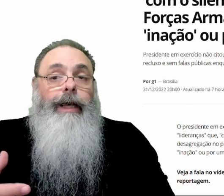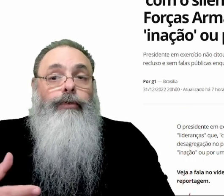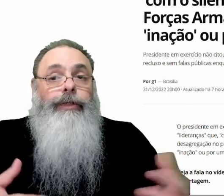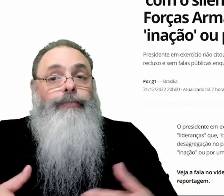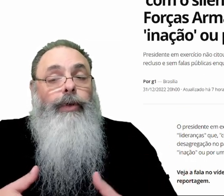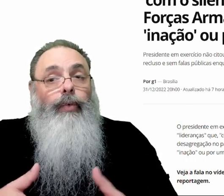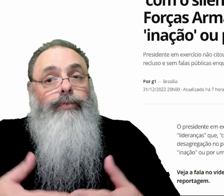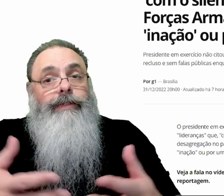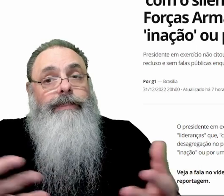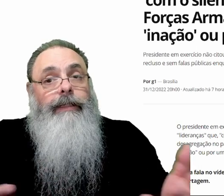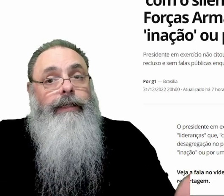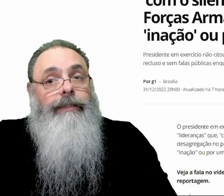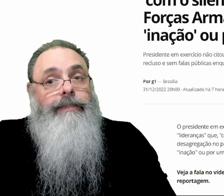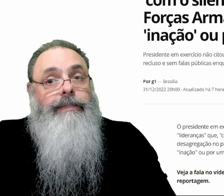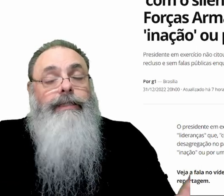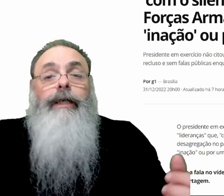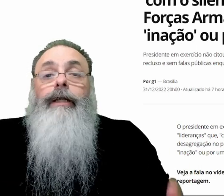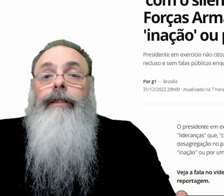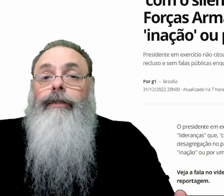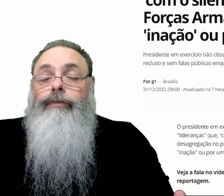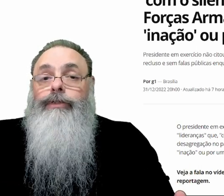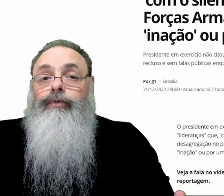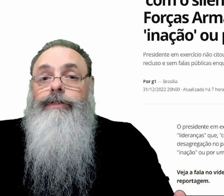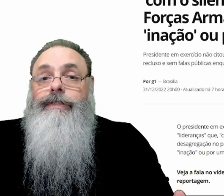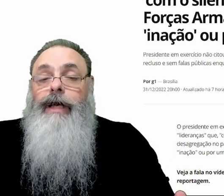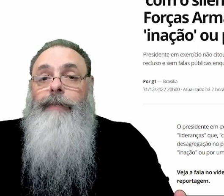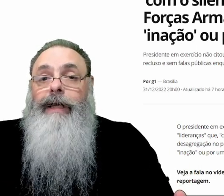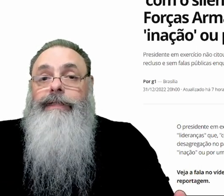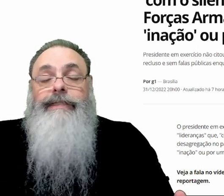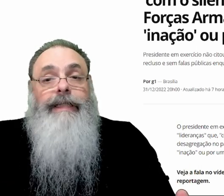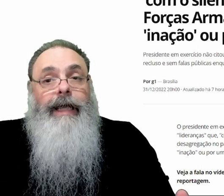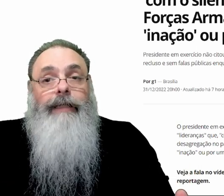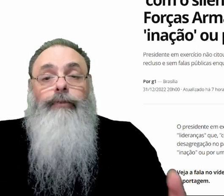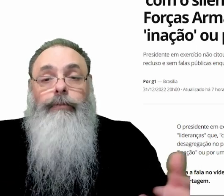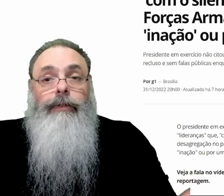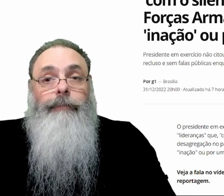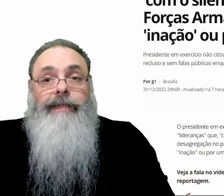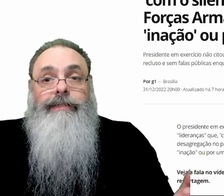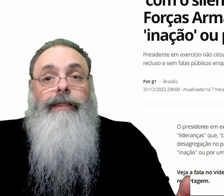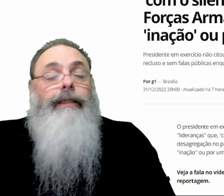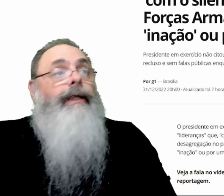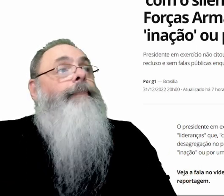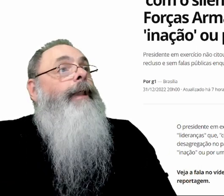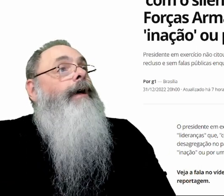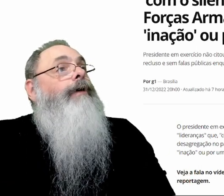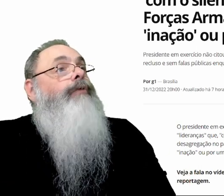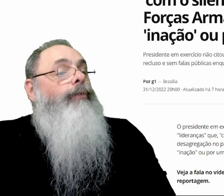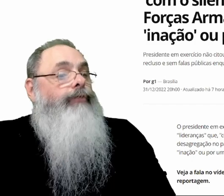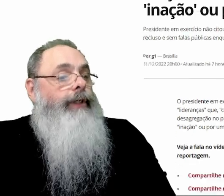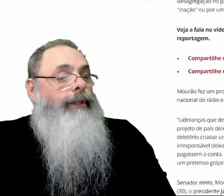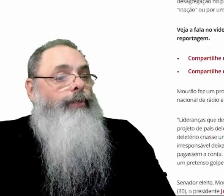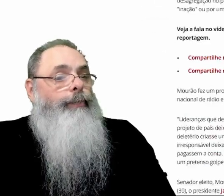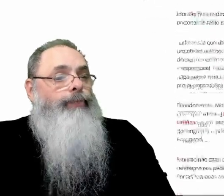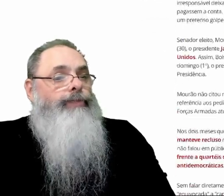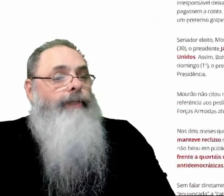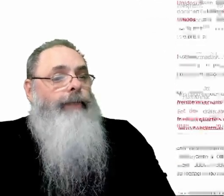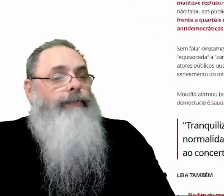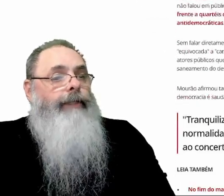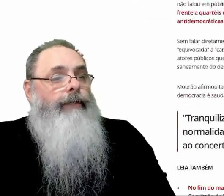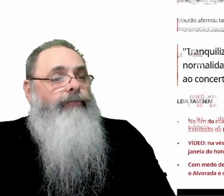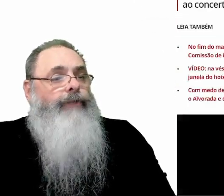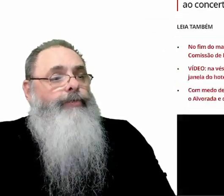Bolsonaro, mas para outras lideranças dentro das forças armadas lá em Brasília, né? Vamos ouvir aqui o